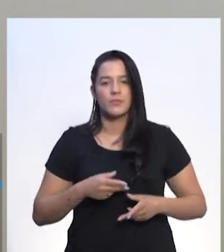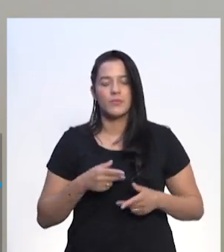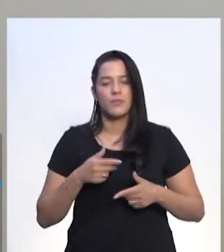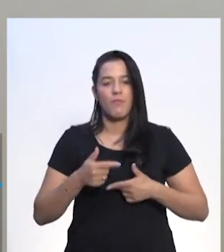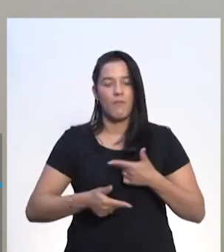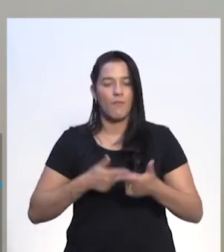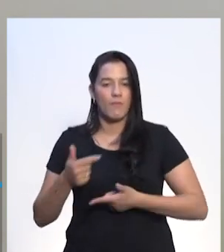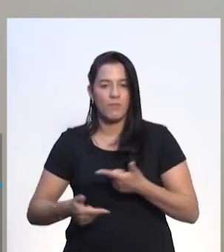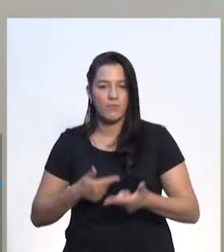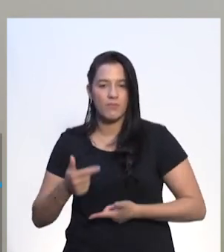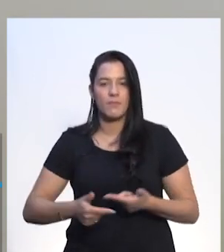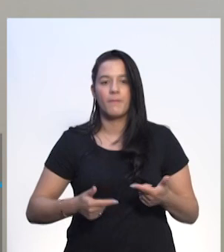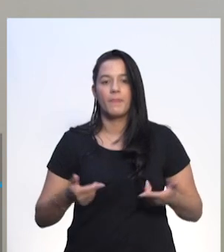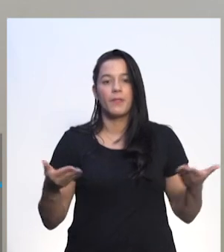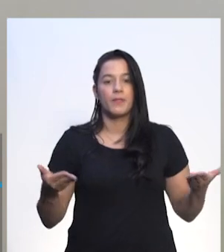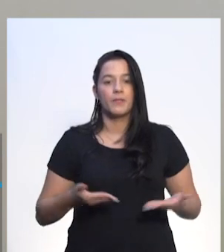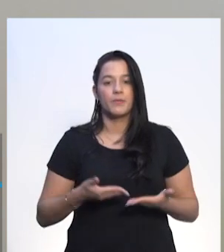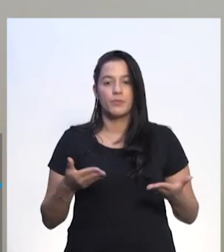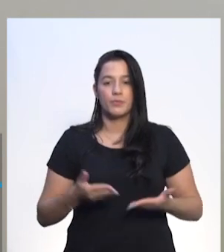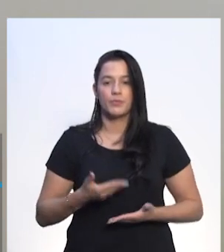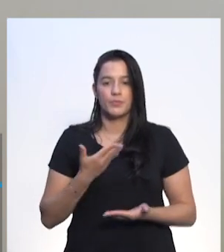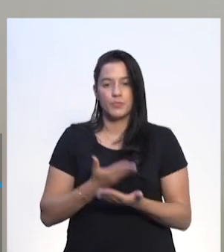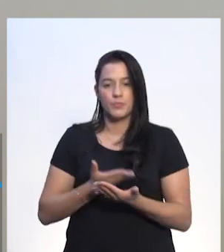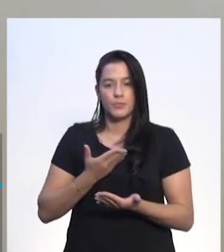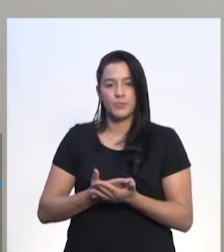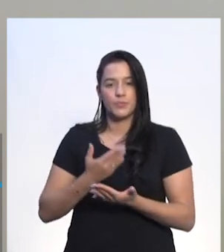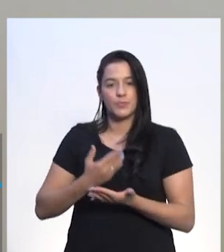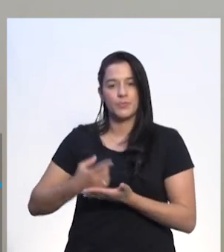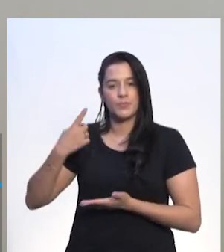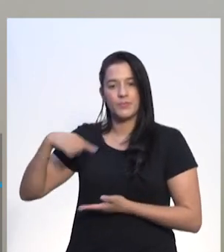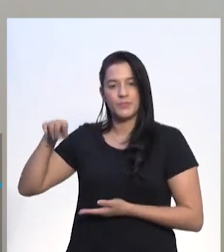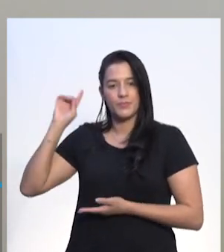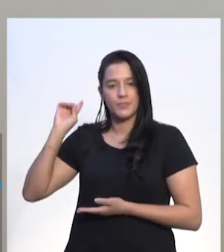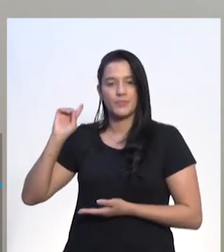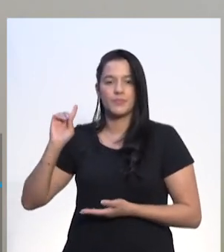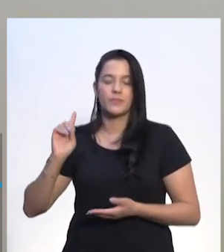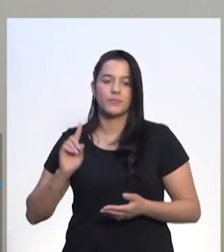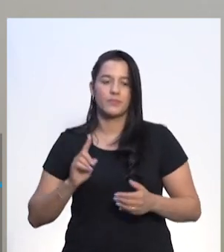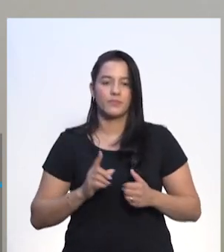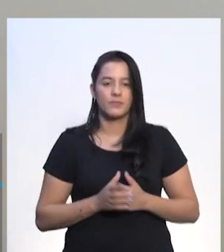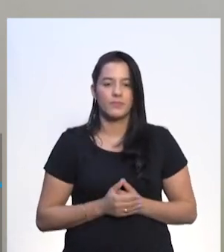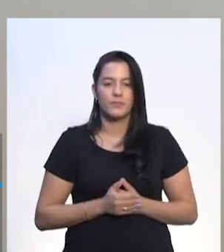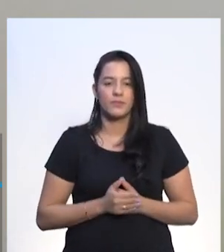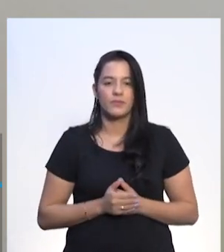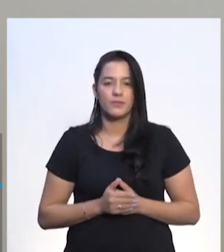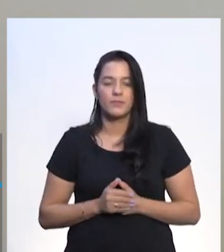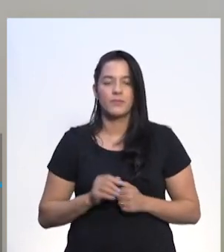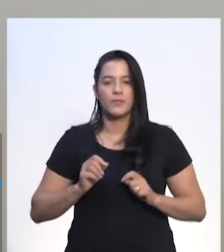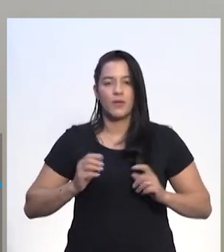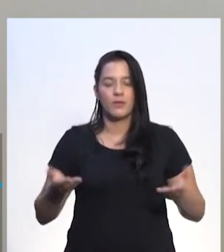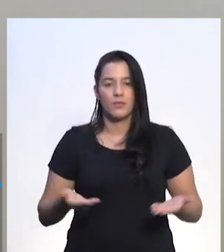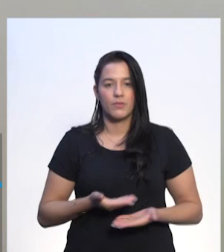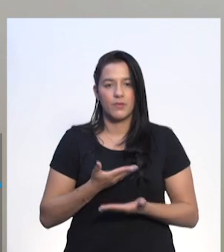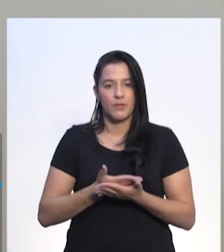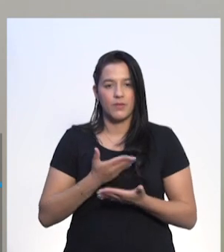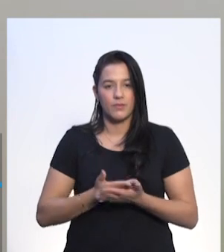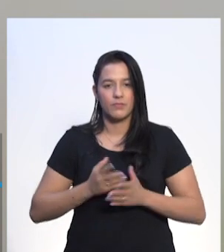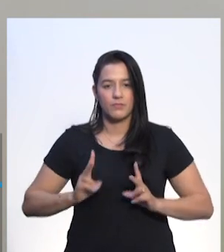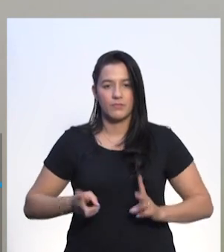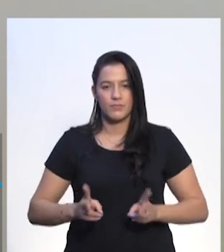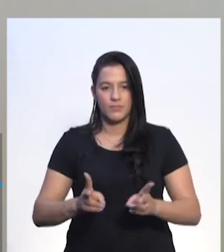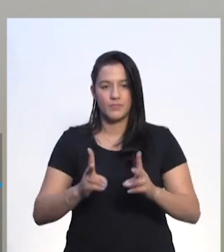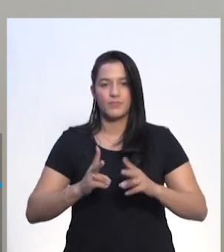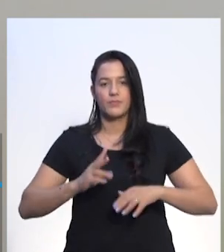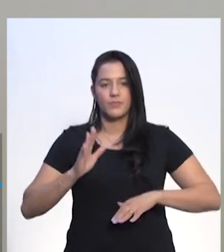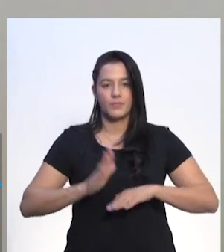também podem trazer aí as dúvidas da aula passada ou das aulas anteriores, que a gente está dando uma continuidade. E a